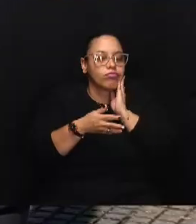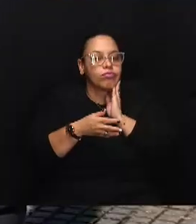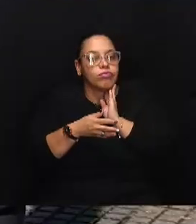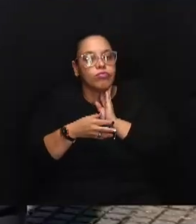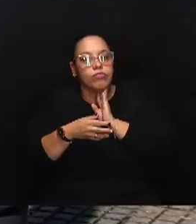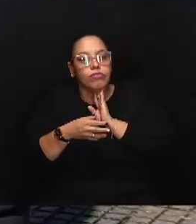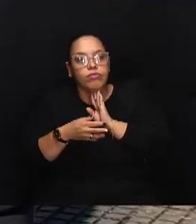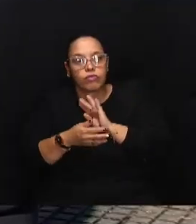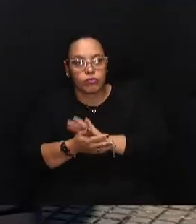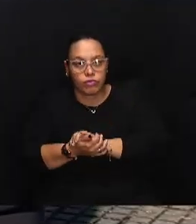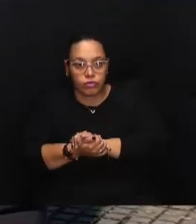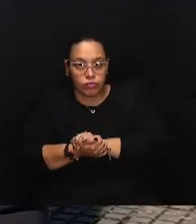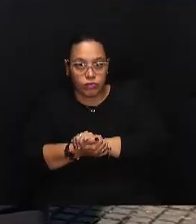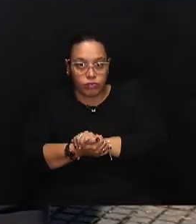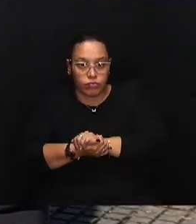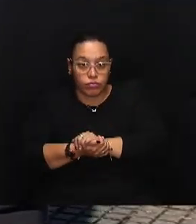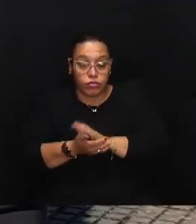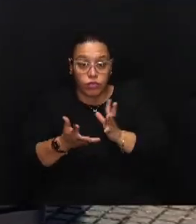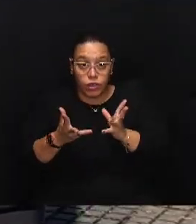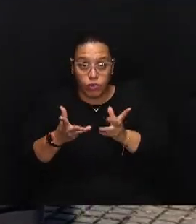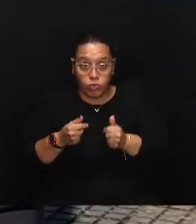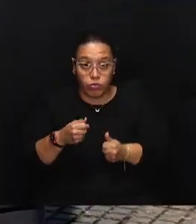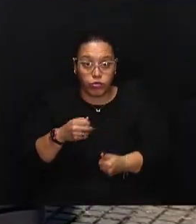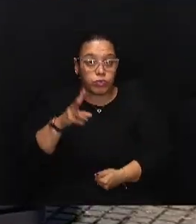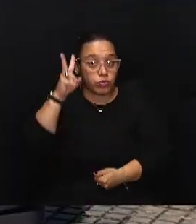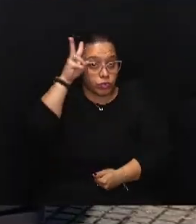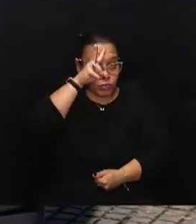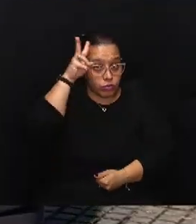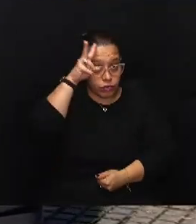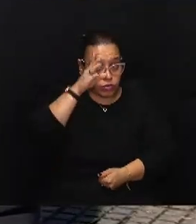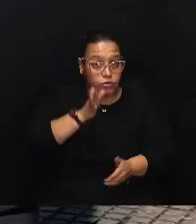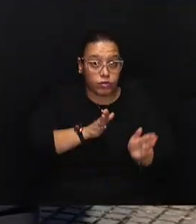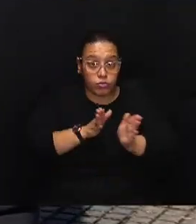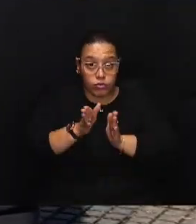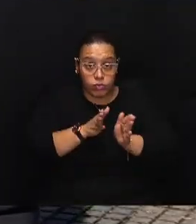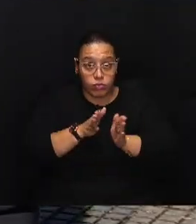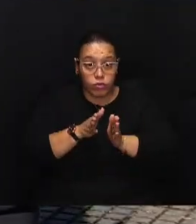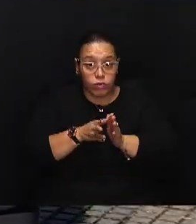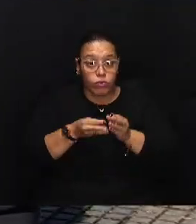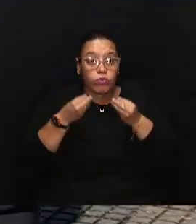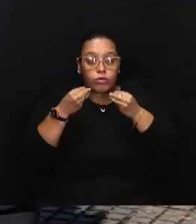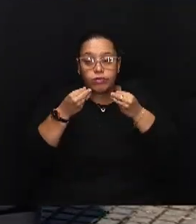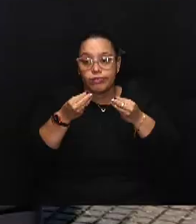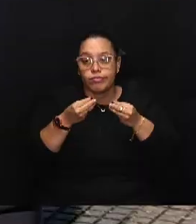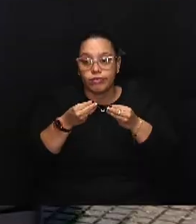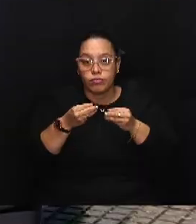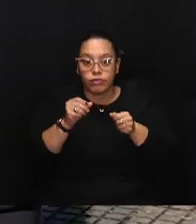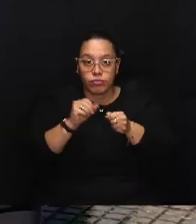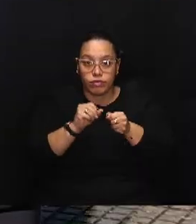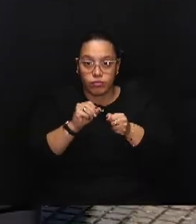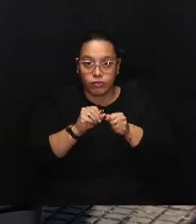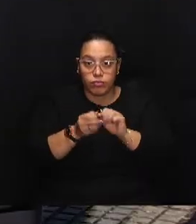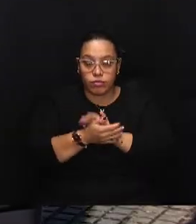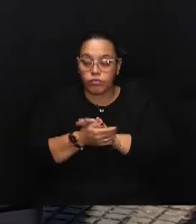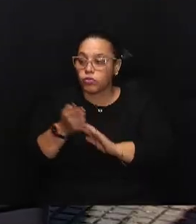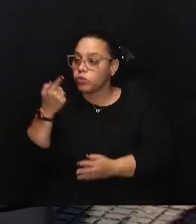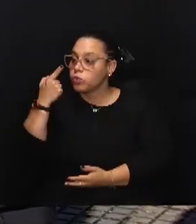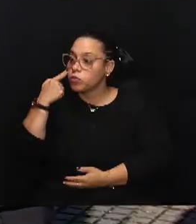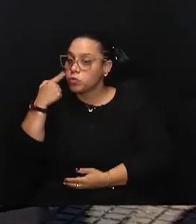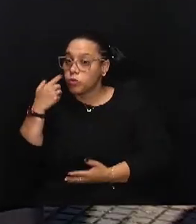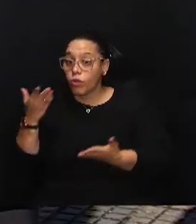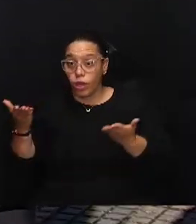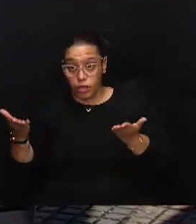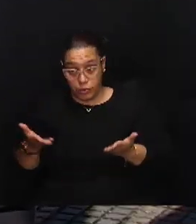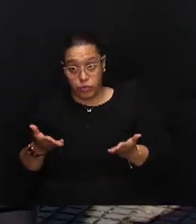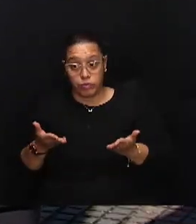E para se desfrutar de toda essa história, para acessar isso, como é que as pessoas fazem? Olha, bom,